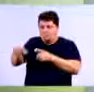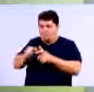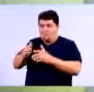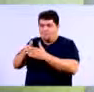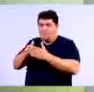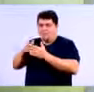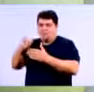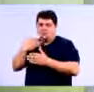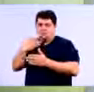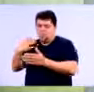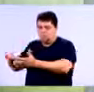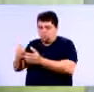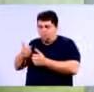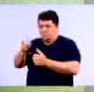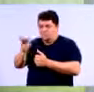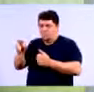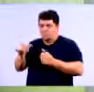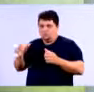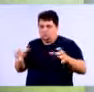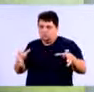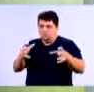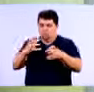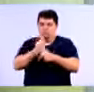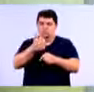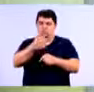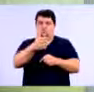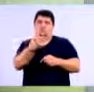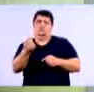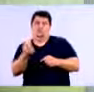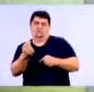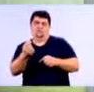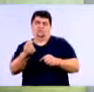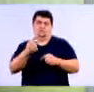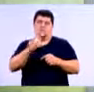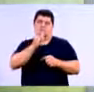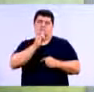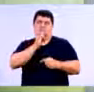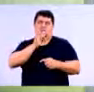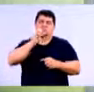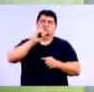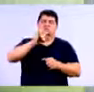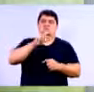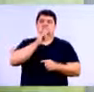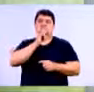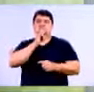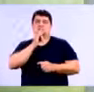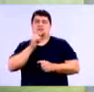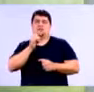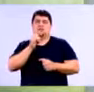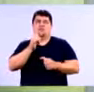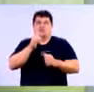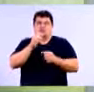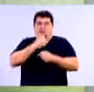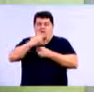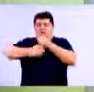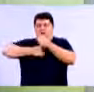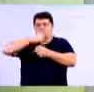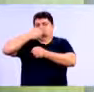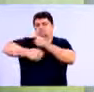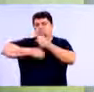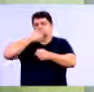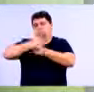único certificado. Uma outra coisa, quanto maior o período de tempo que esse recurso fica aplicado,